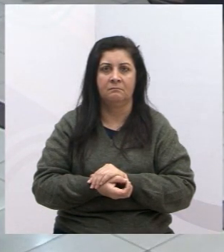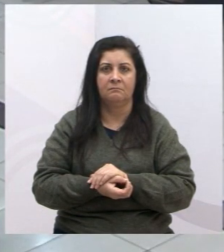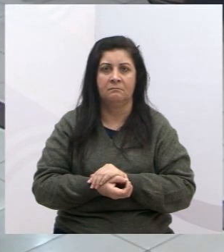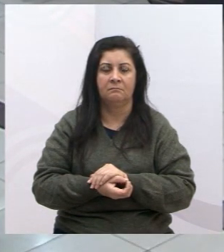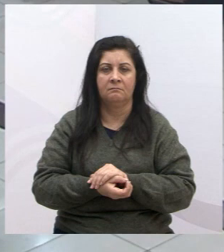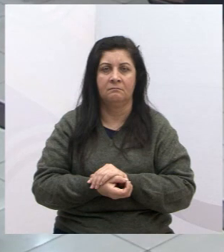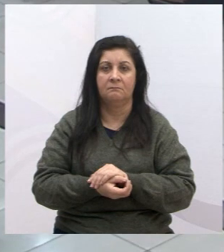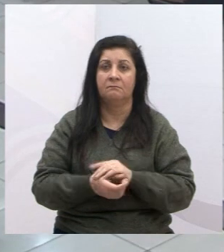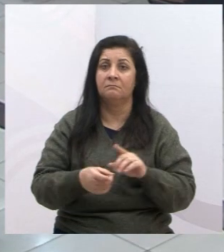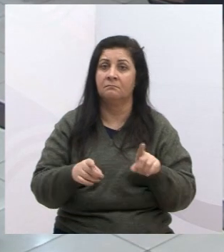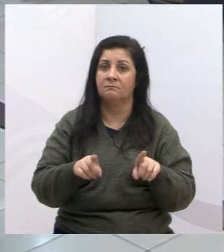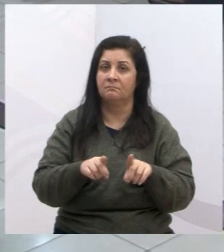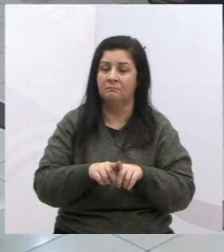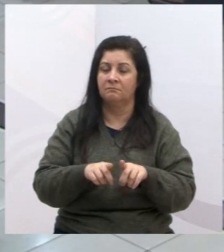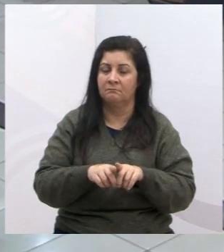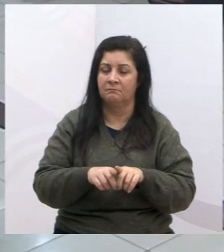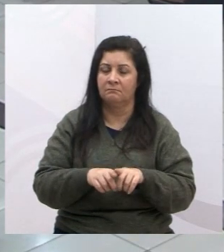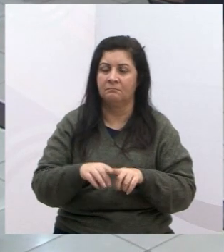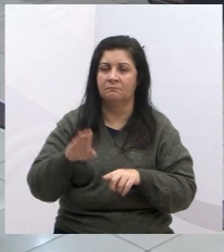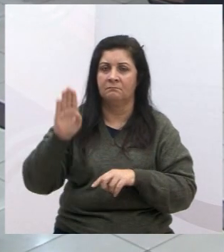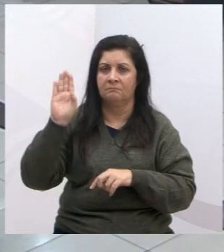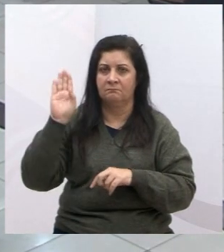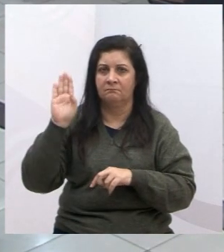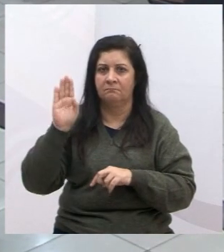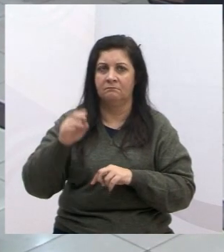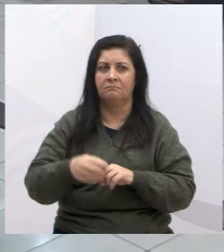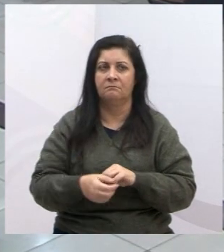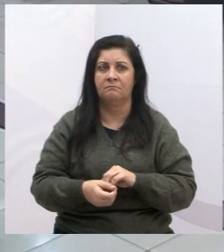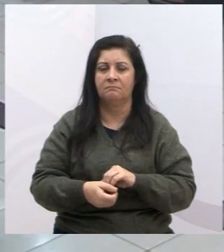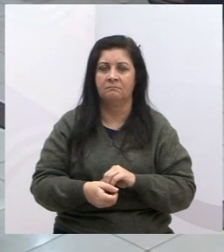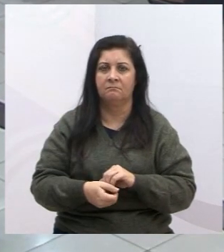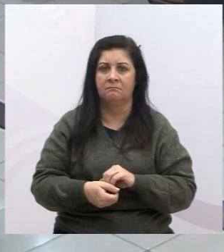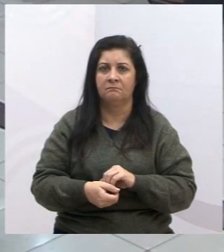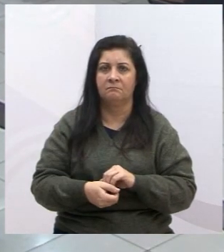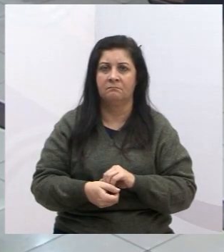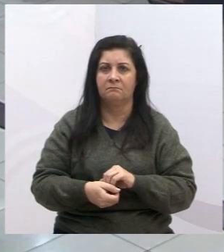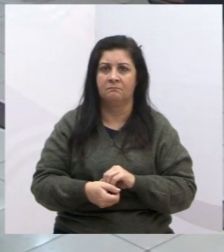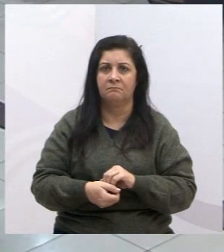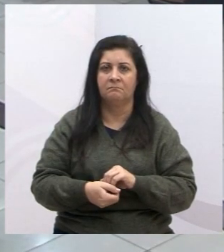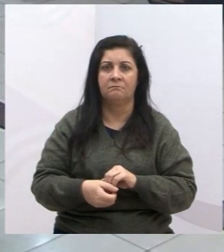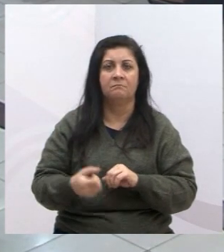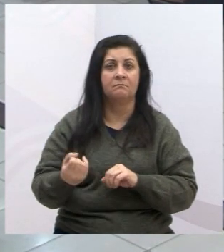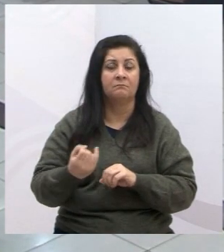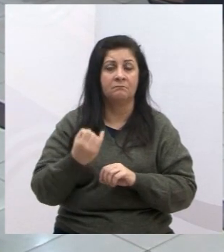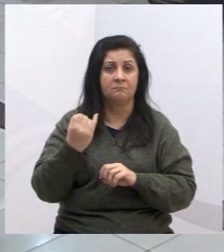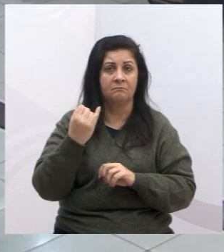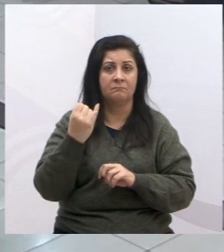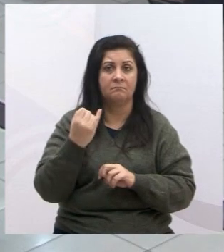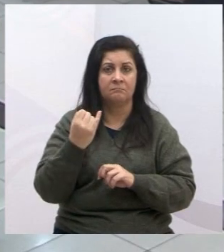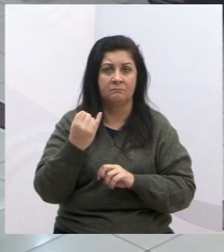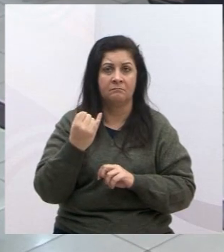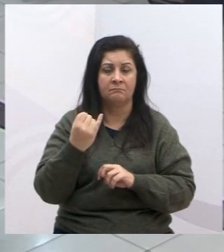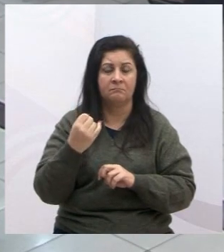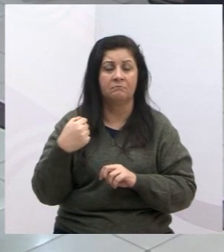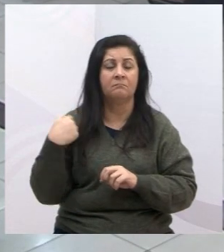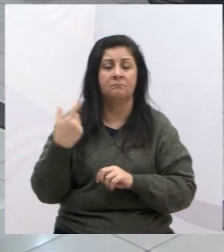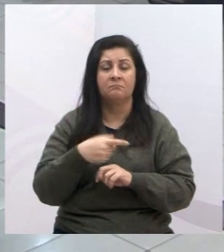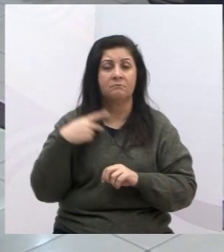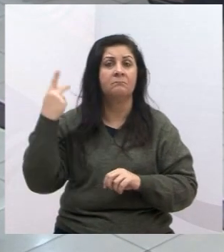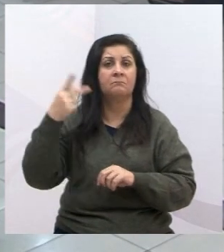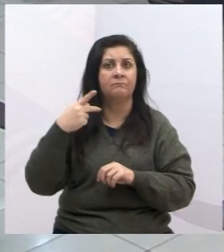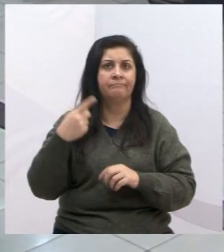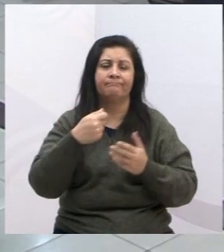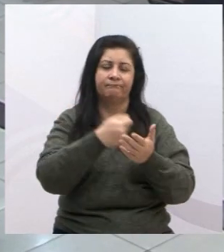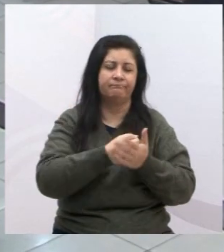Quero aqui também enaltecer aí o pedido do vereador Valmir e dizer da importância que é da gente enquanto vereador, que é muito cobrado,